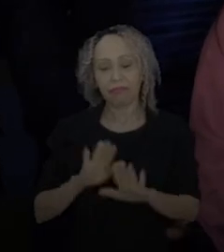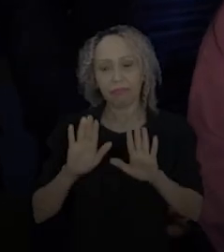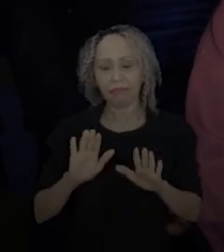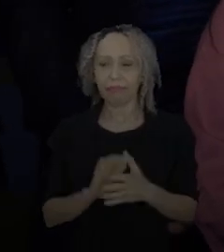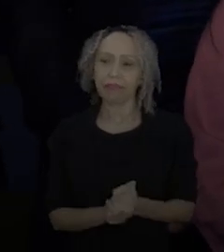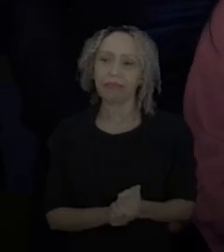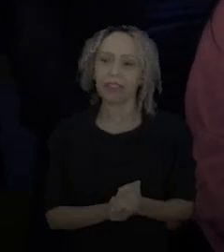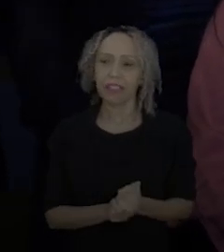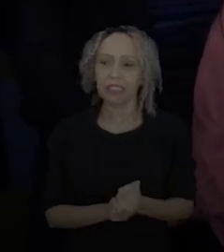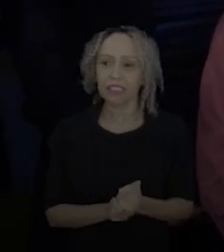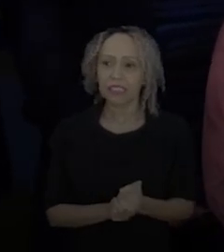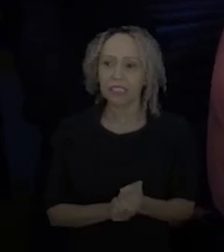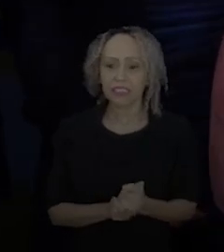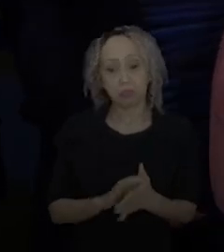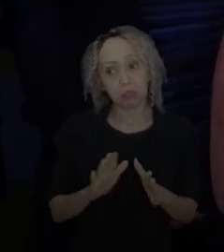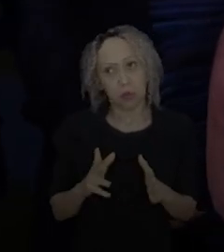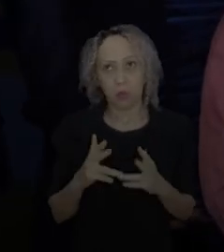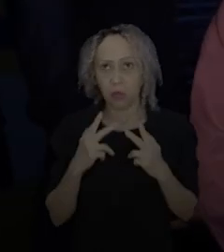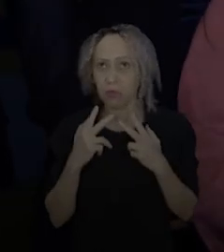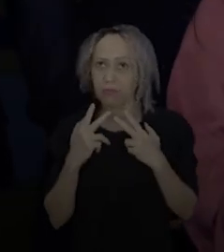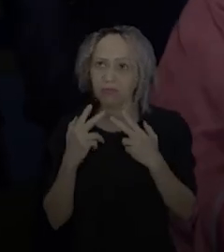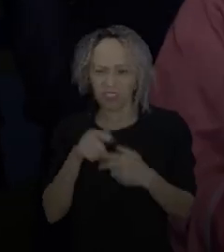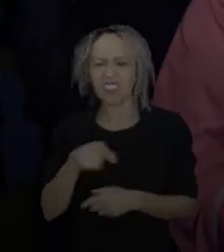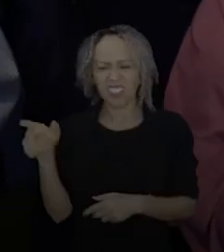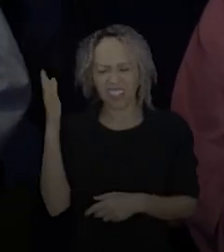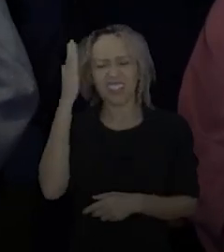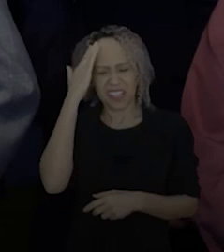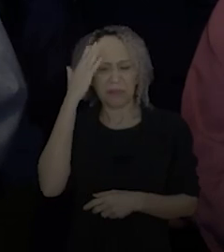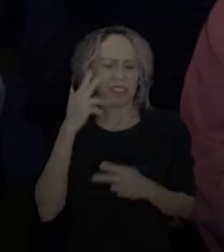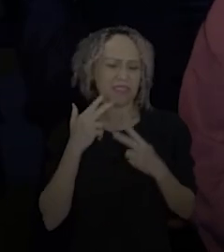Não é nenhuma novidade. O Ministério...